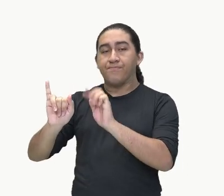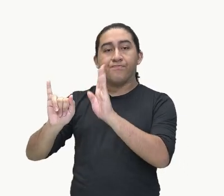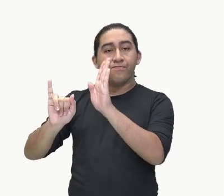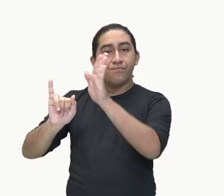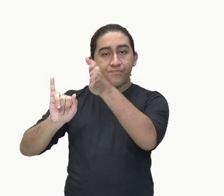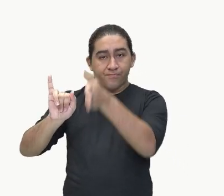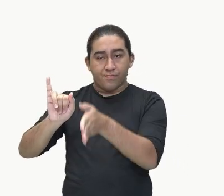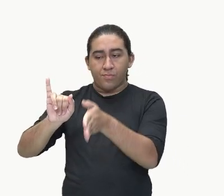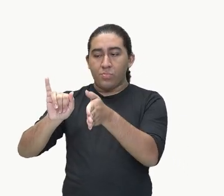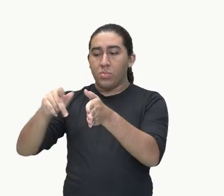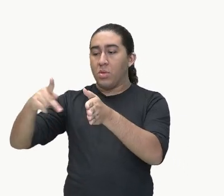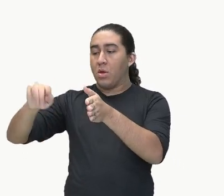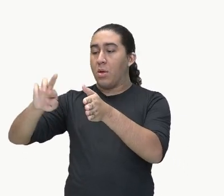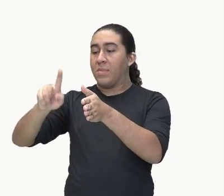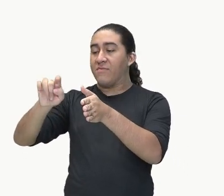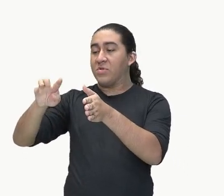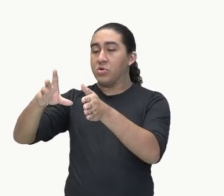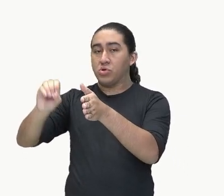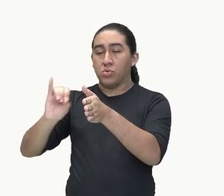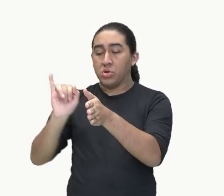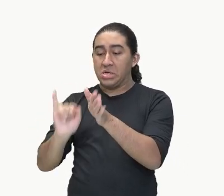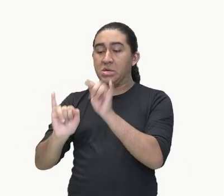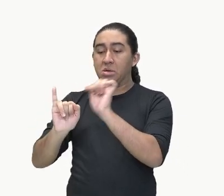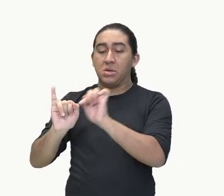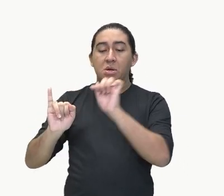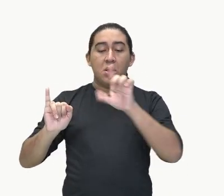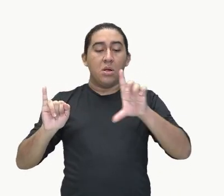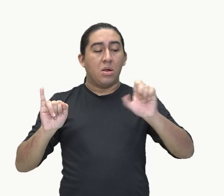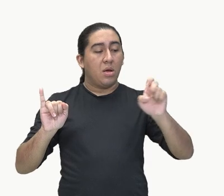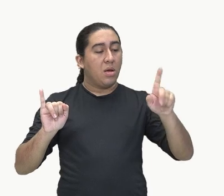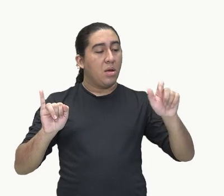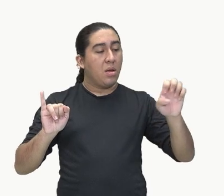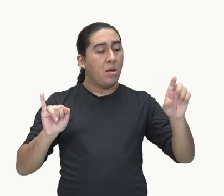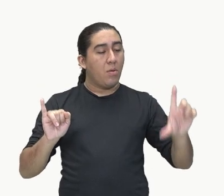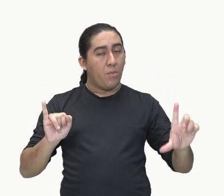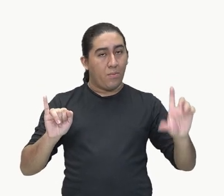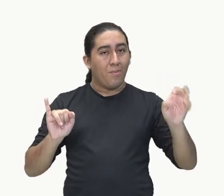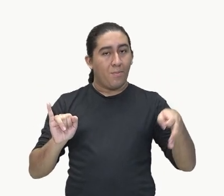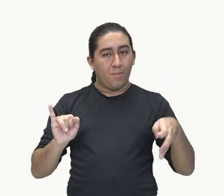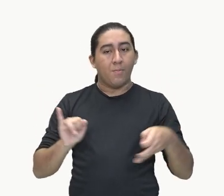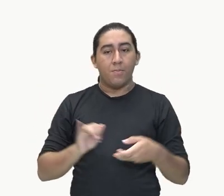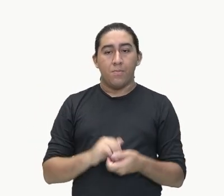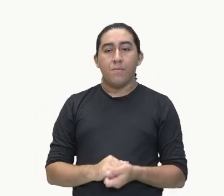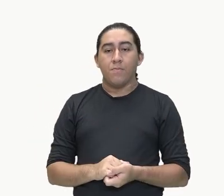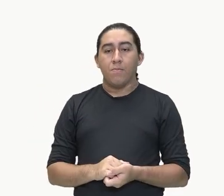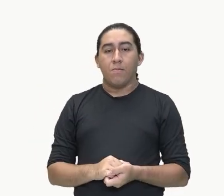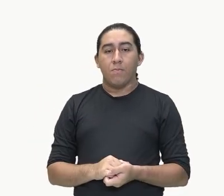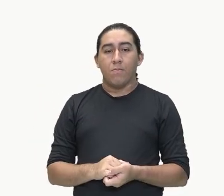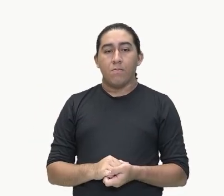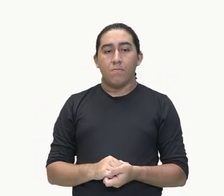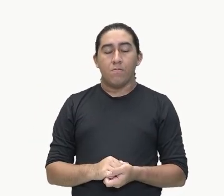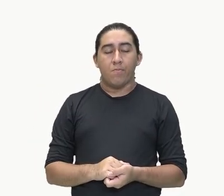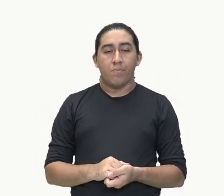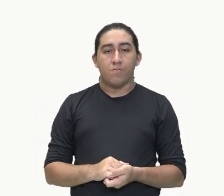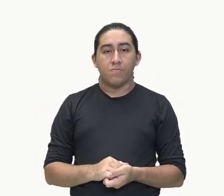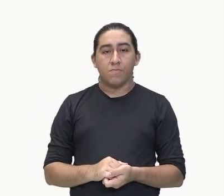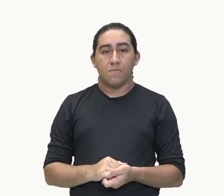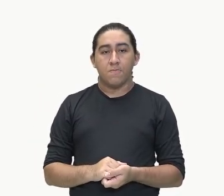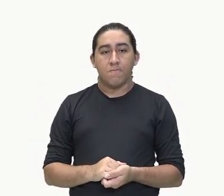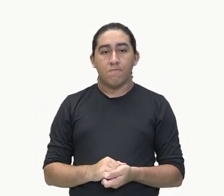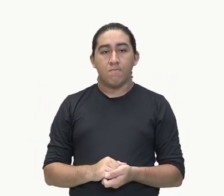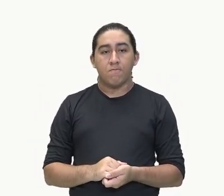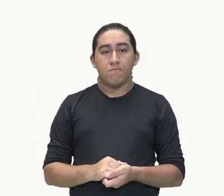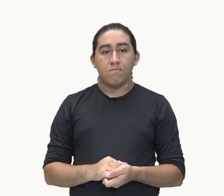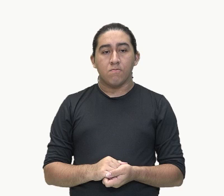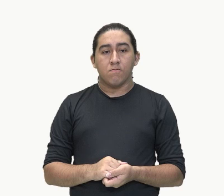exemplo de palavra formada por prefixação. Então, é prefixal, é prefixo.